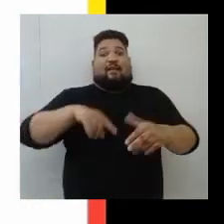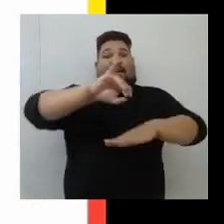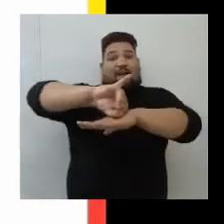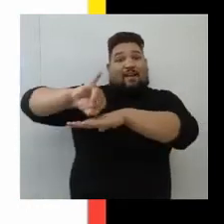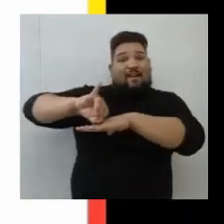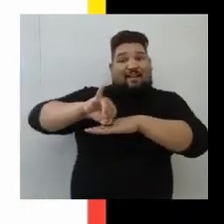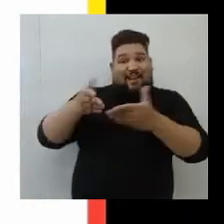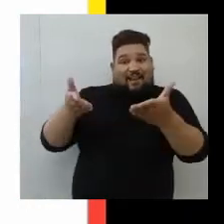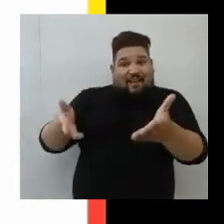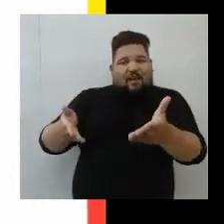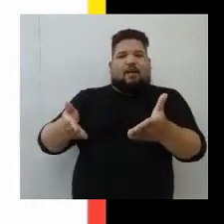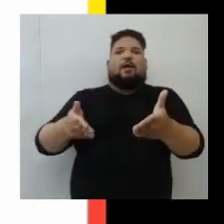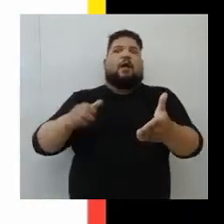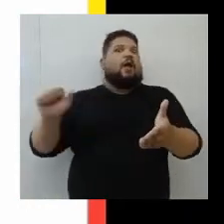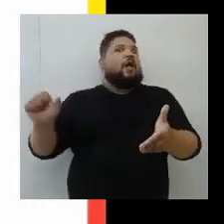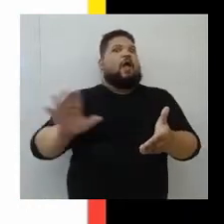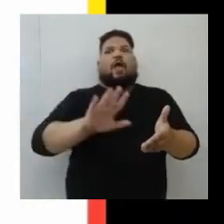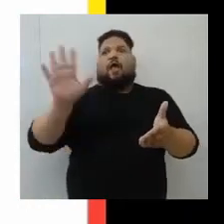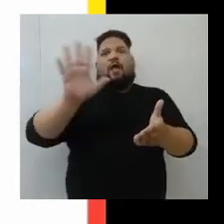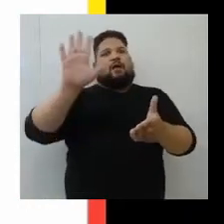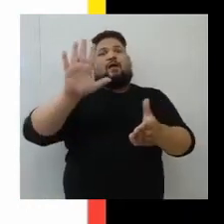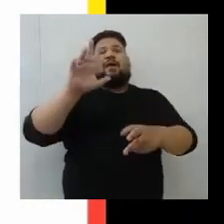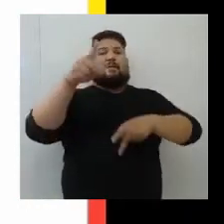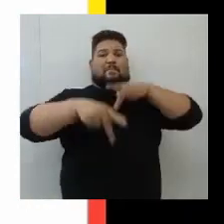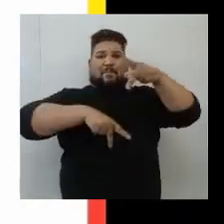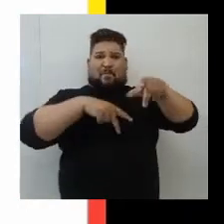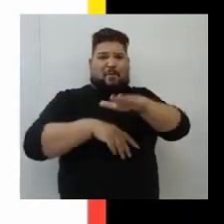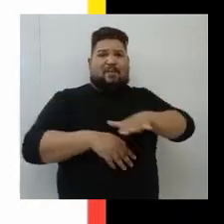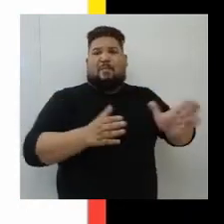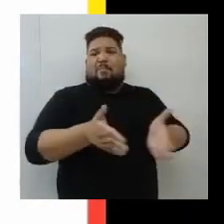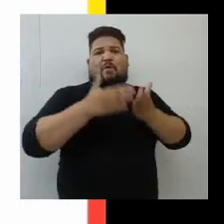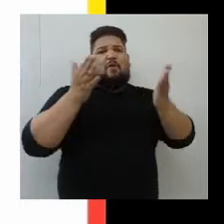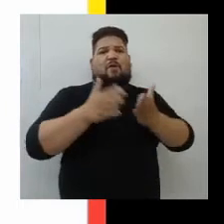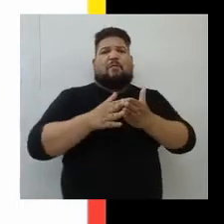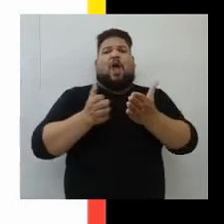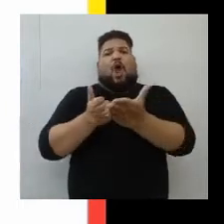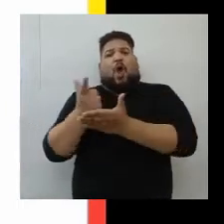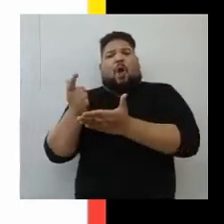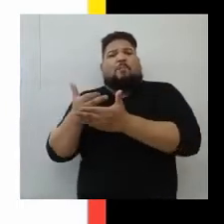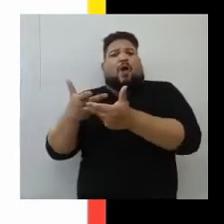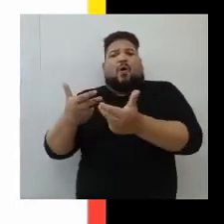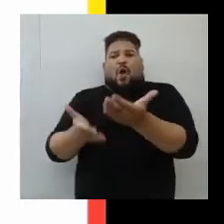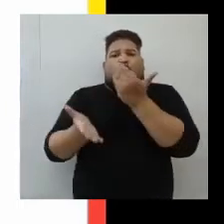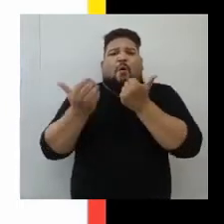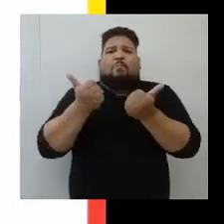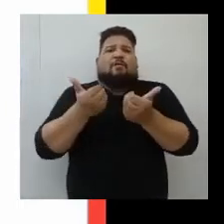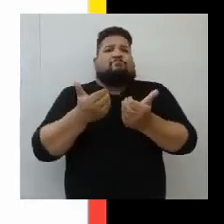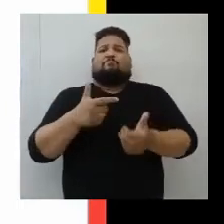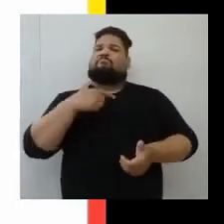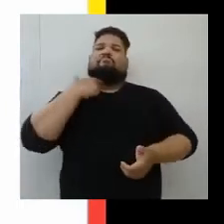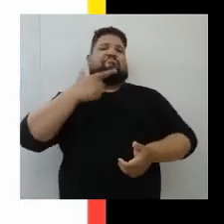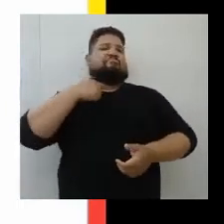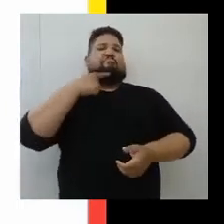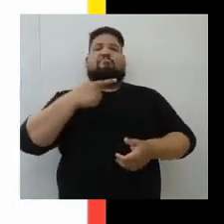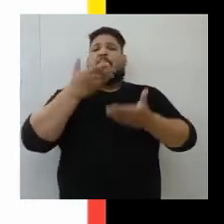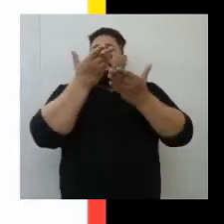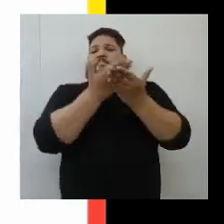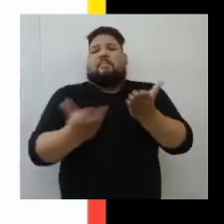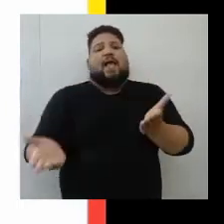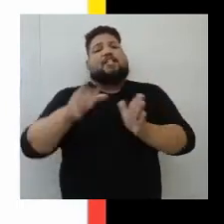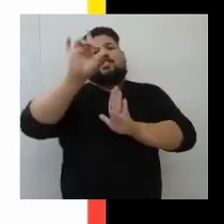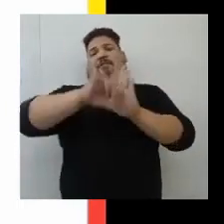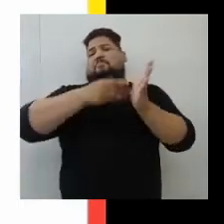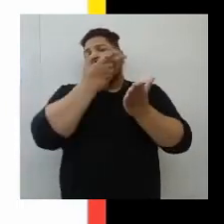absurdamente caros, o que tirava da população mais pobre o direito básico de se alimentar. A